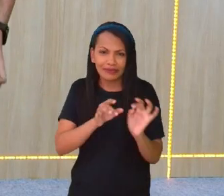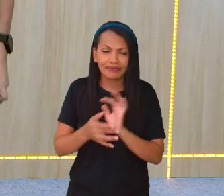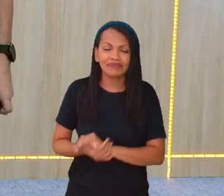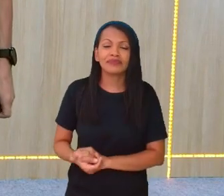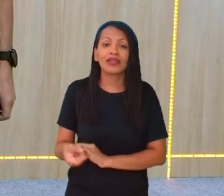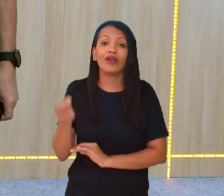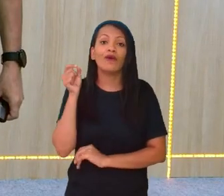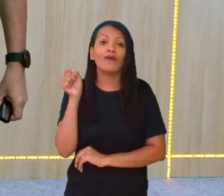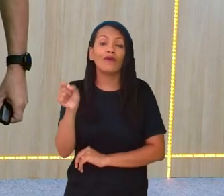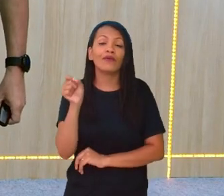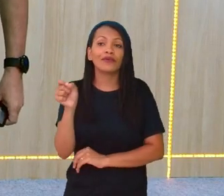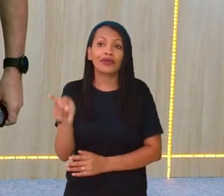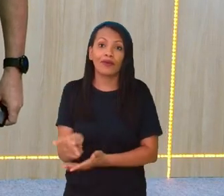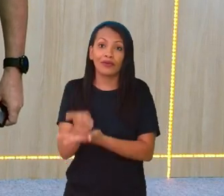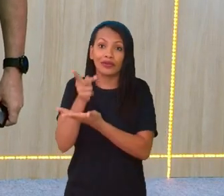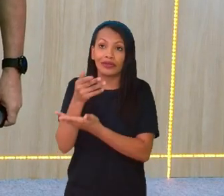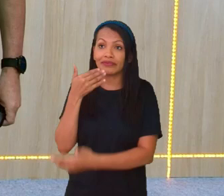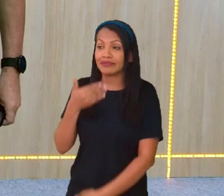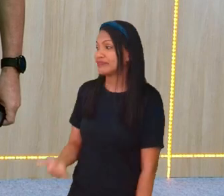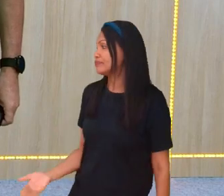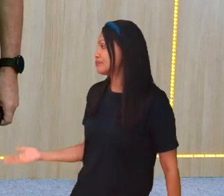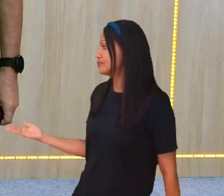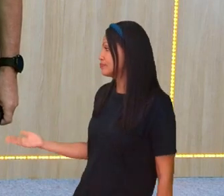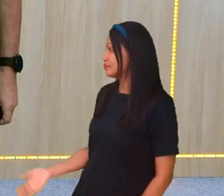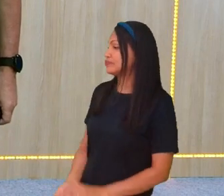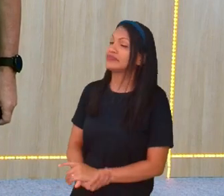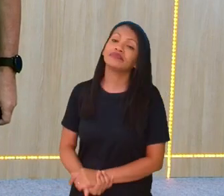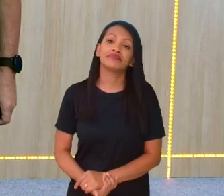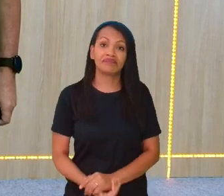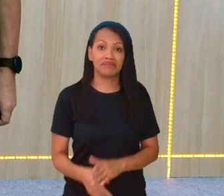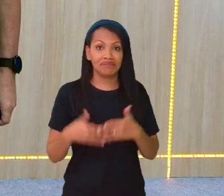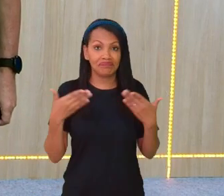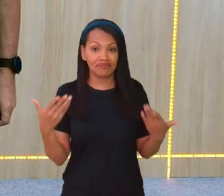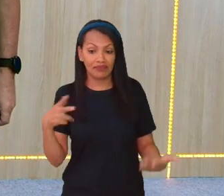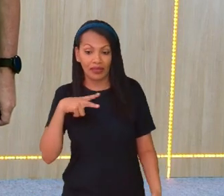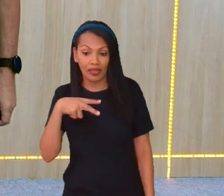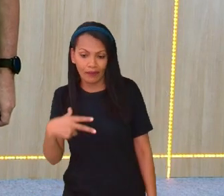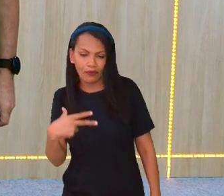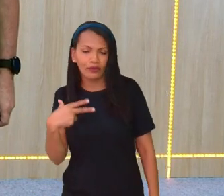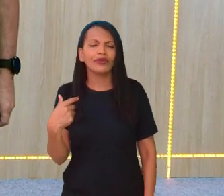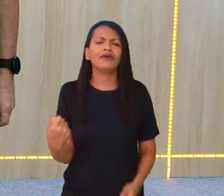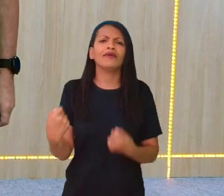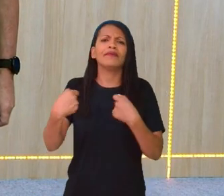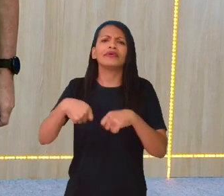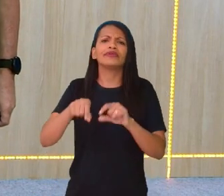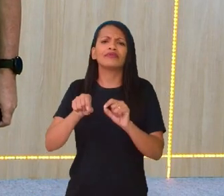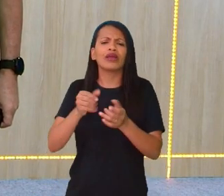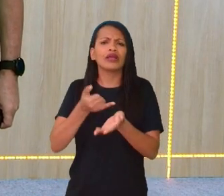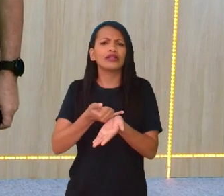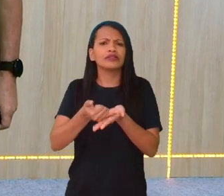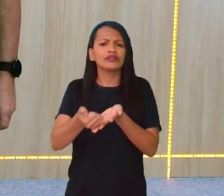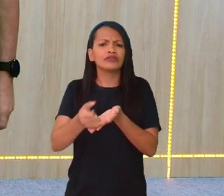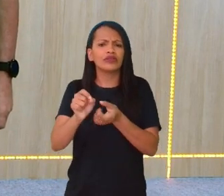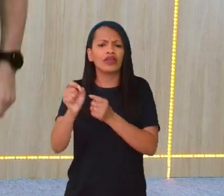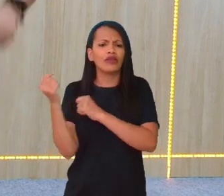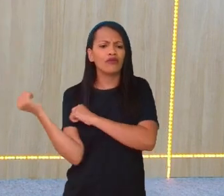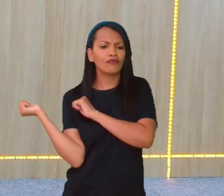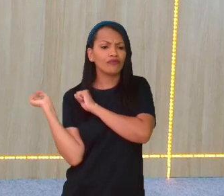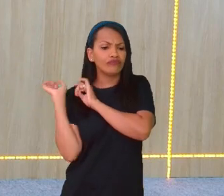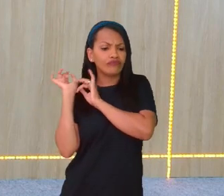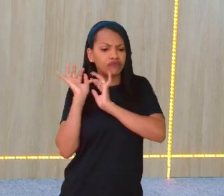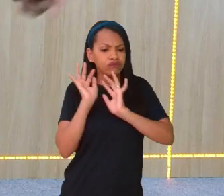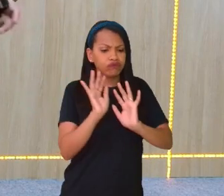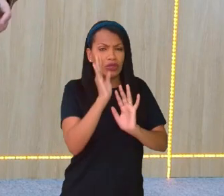que é que acontece aqui? Então, a coroa portuguesa precisava, inicialmente, ocupar o Brasil de